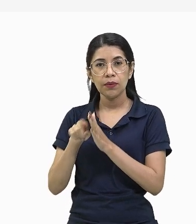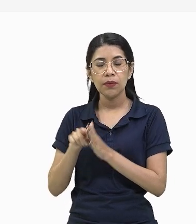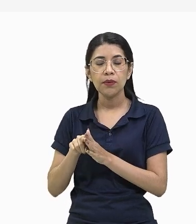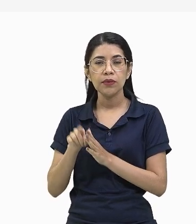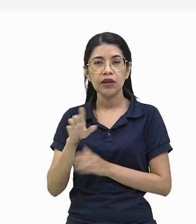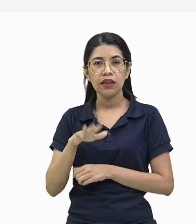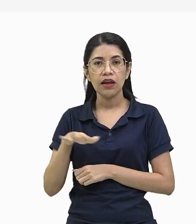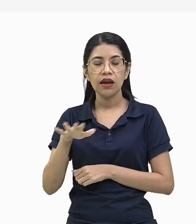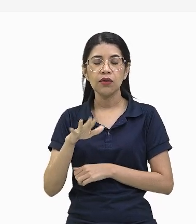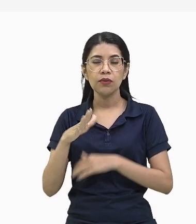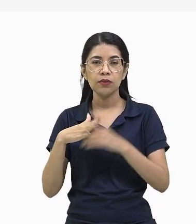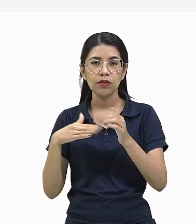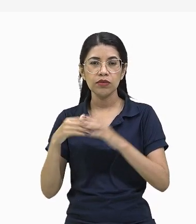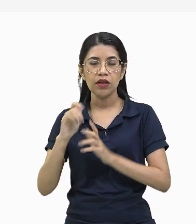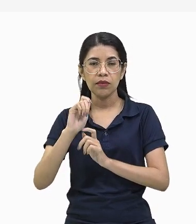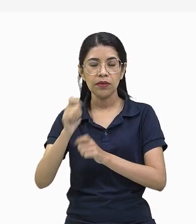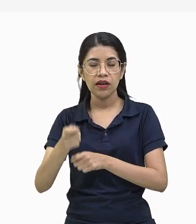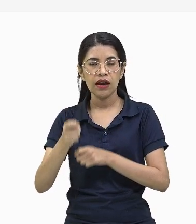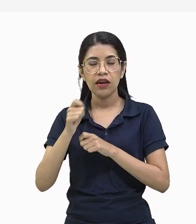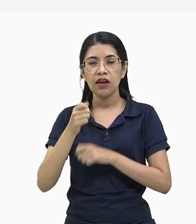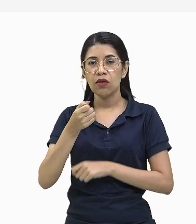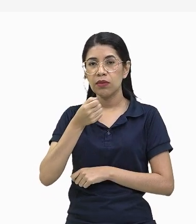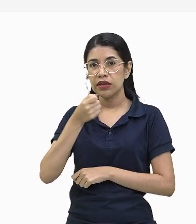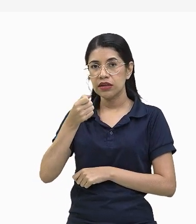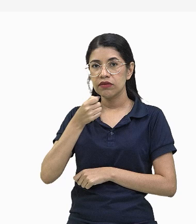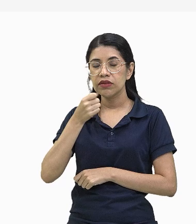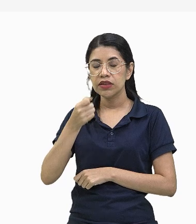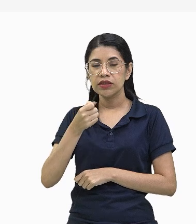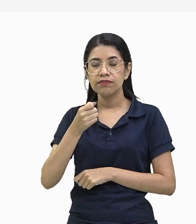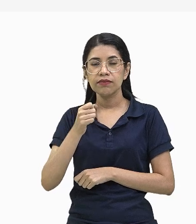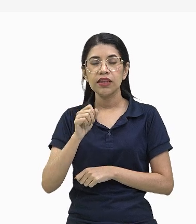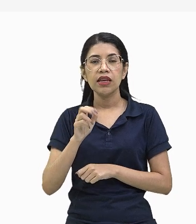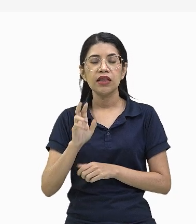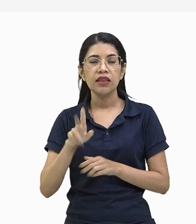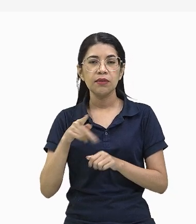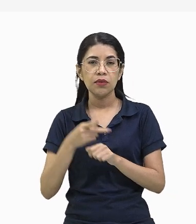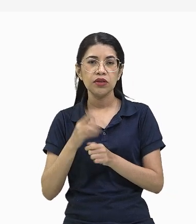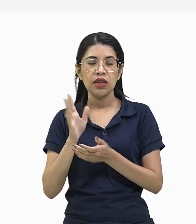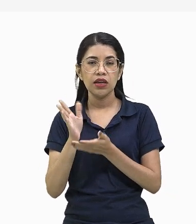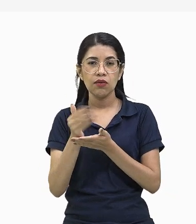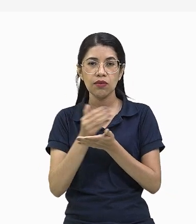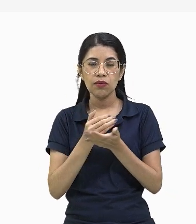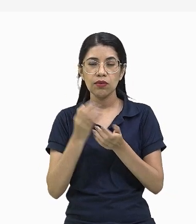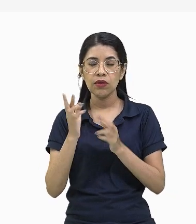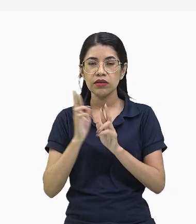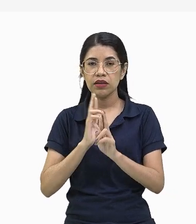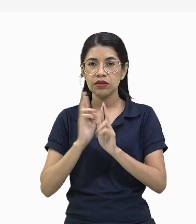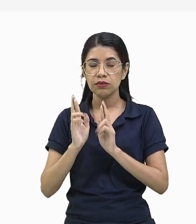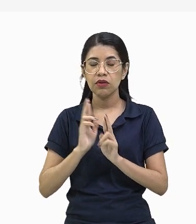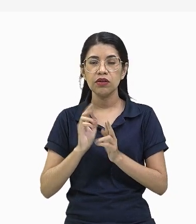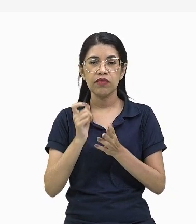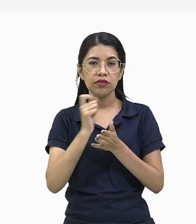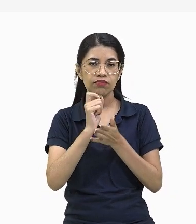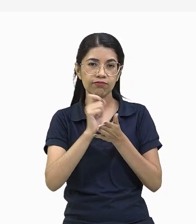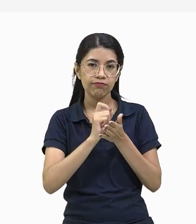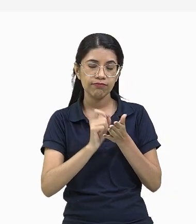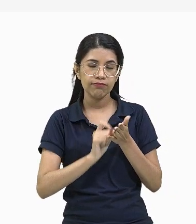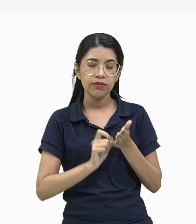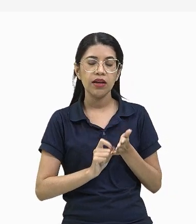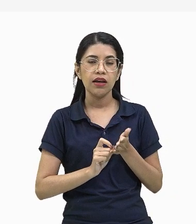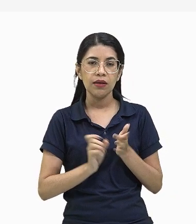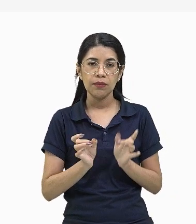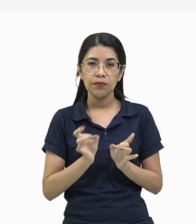uma entrevista que ele está fazendo, não é? E a partir das respostas desses pescadores, ele vai anotar tudo